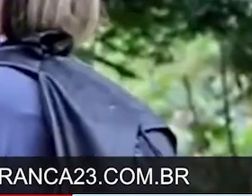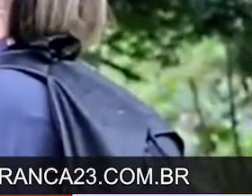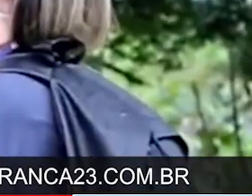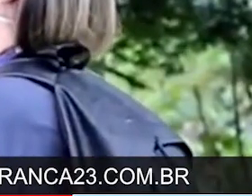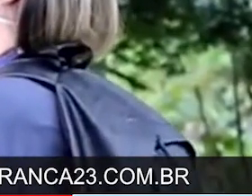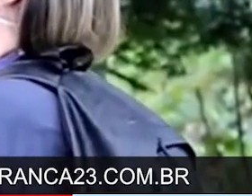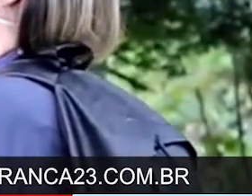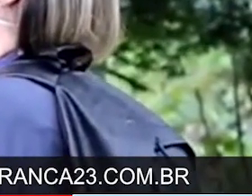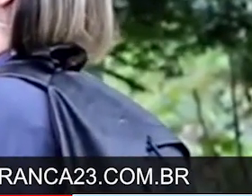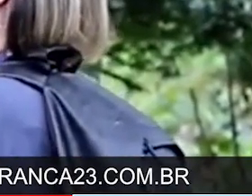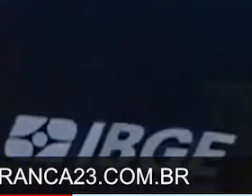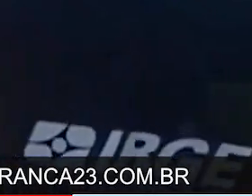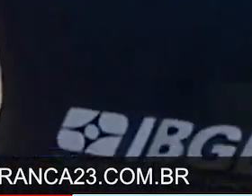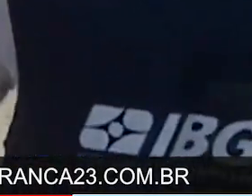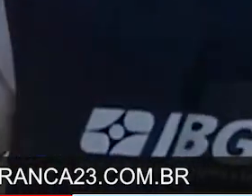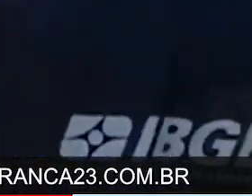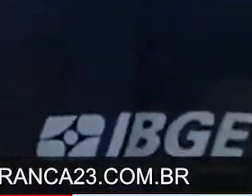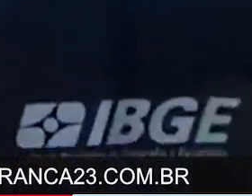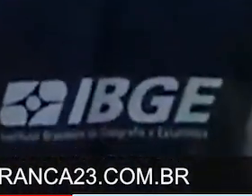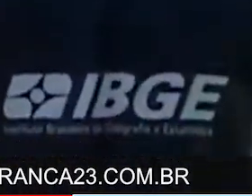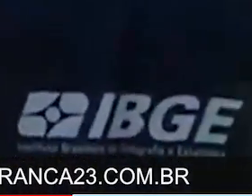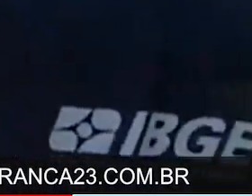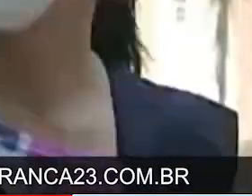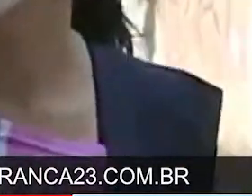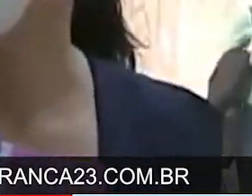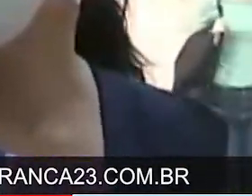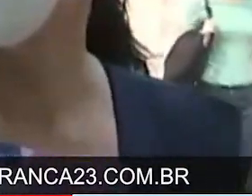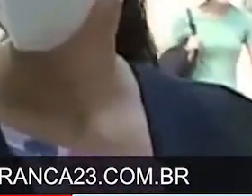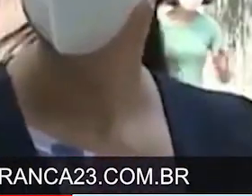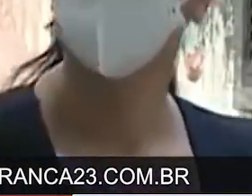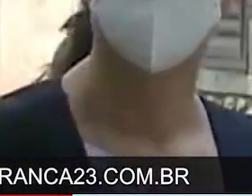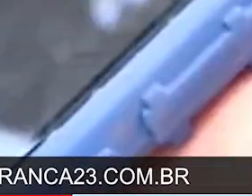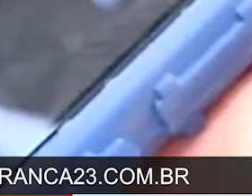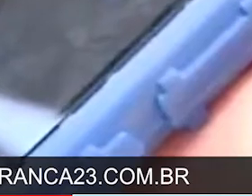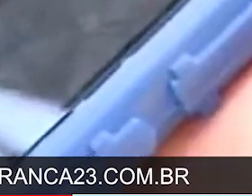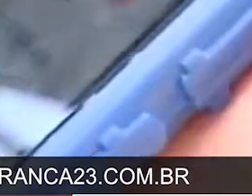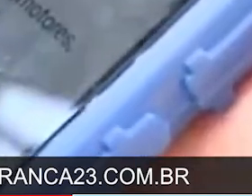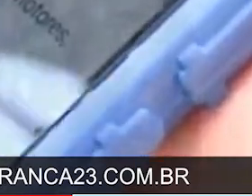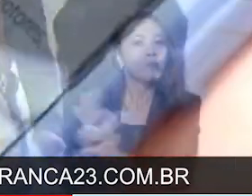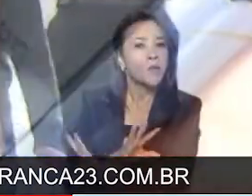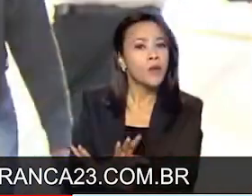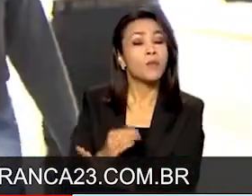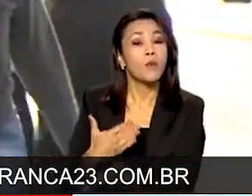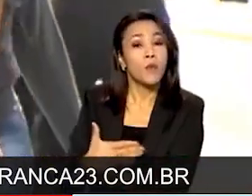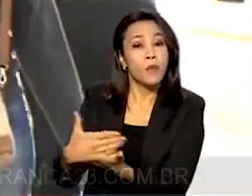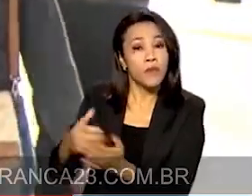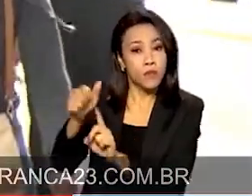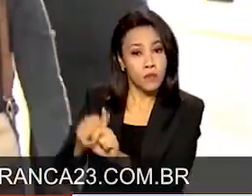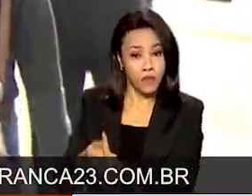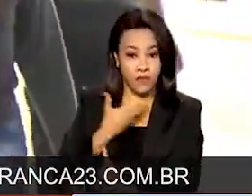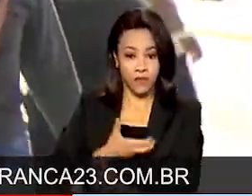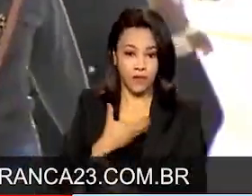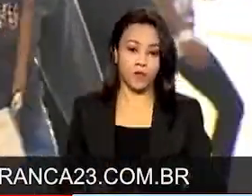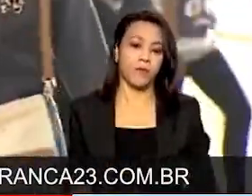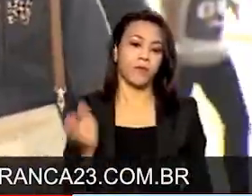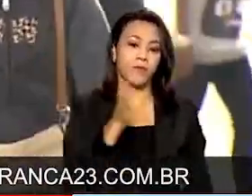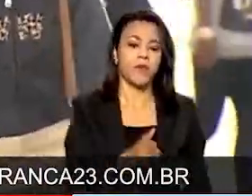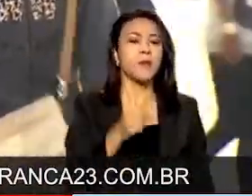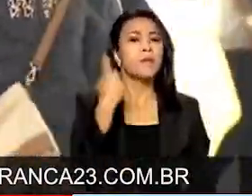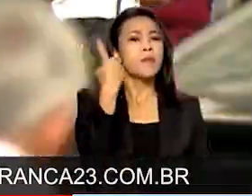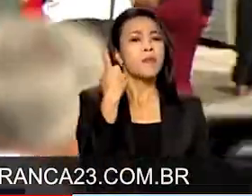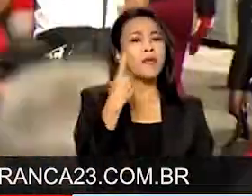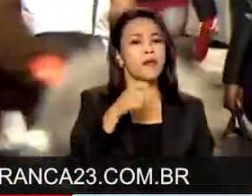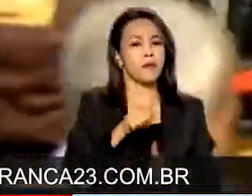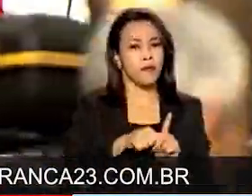a prorrogação da coleta do Censo 2022. Joga na tela, vamos ver. Desde que entrou em campo em 1º de